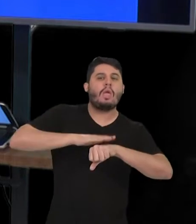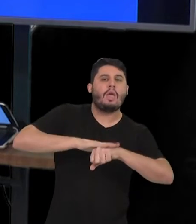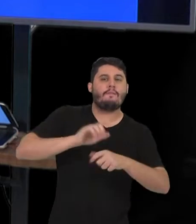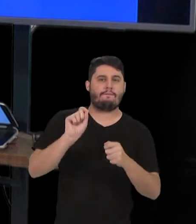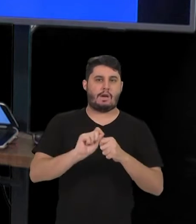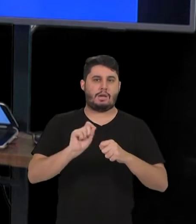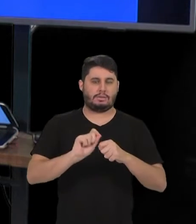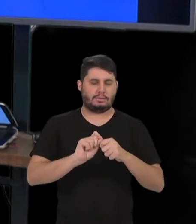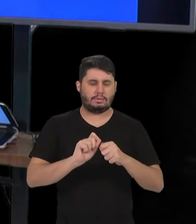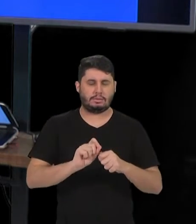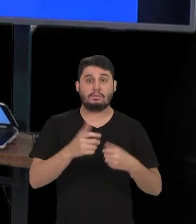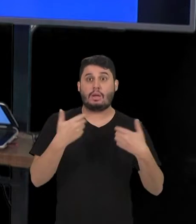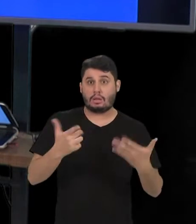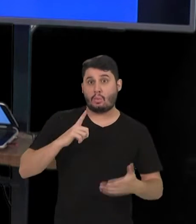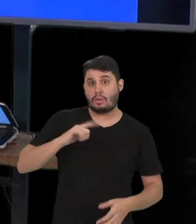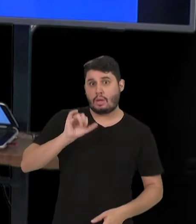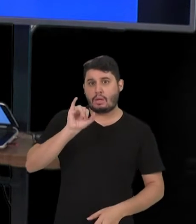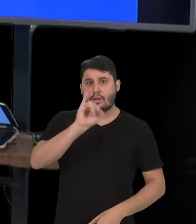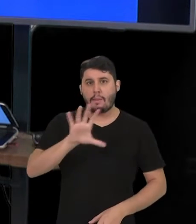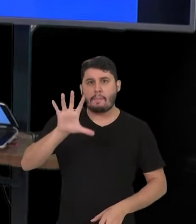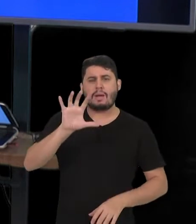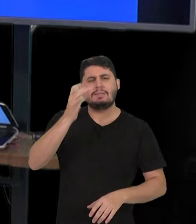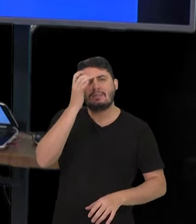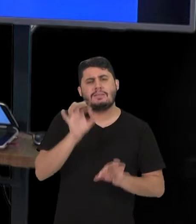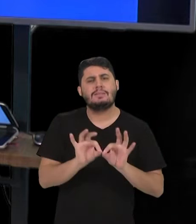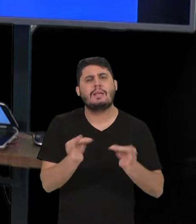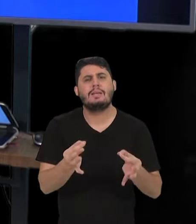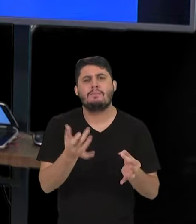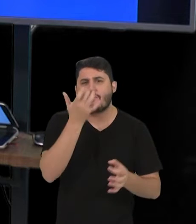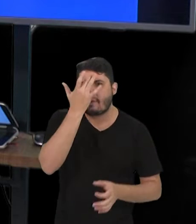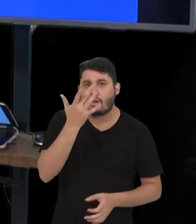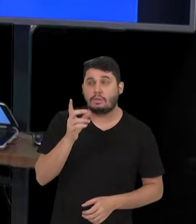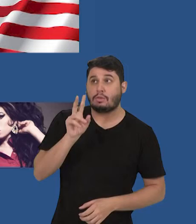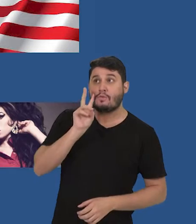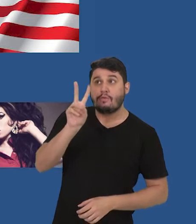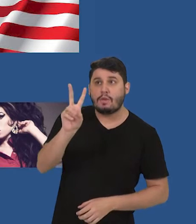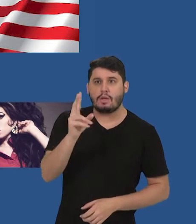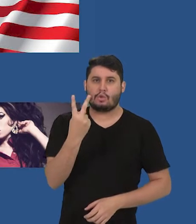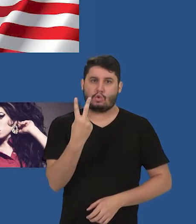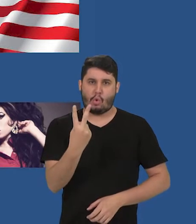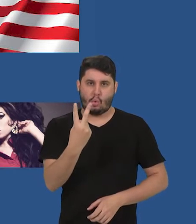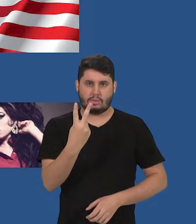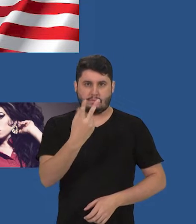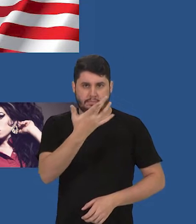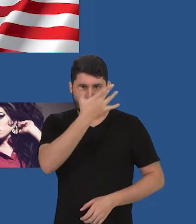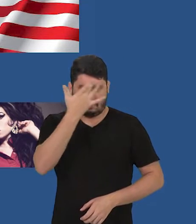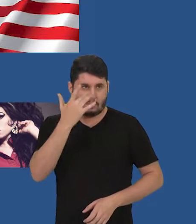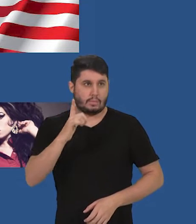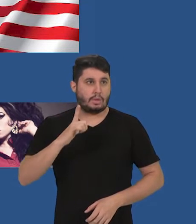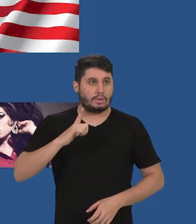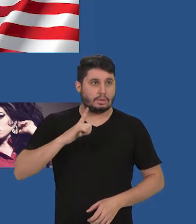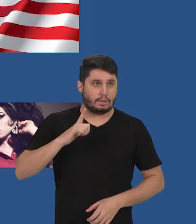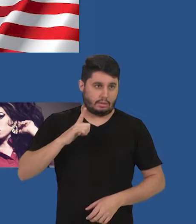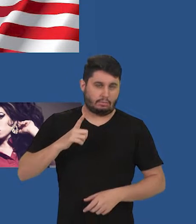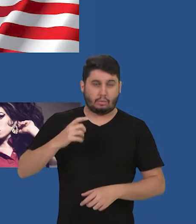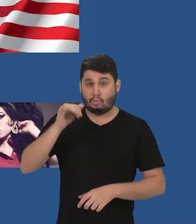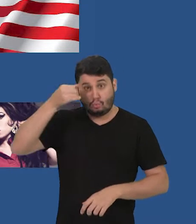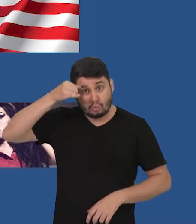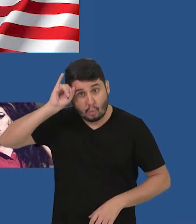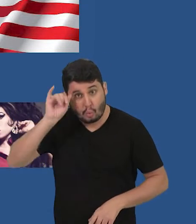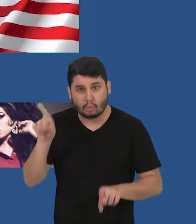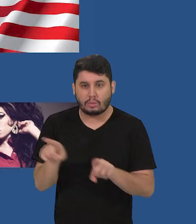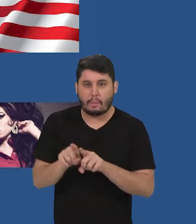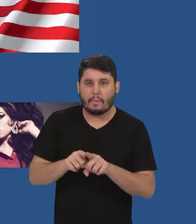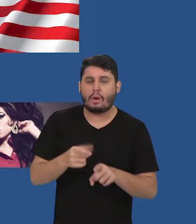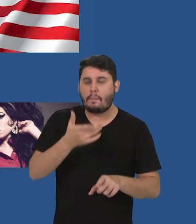estão fazendo. Então a gente tem aqui uma foto simples na qual a gente consegue ver dois personagens, né? Temos um toureiro e um touro, são